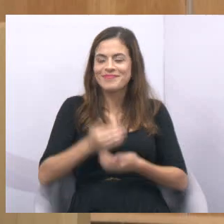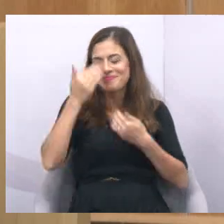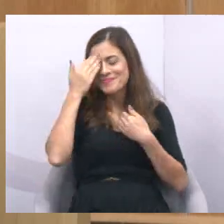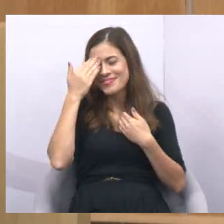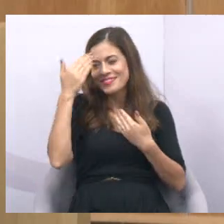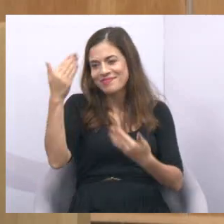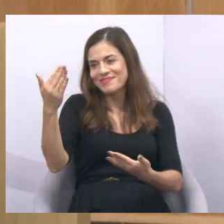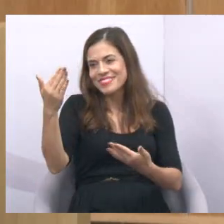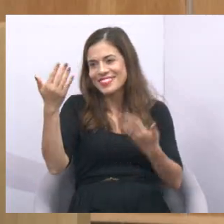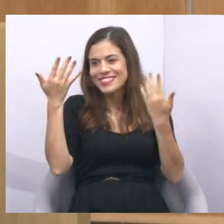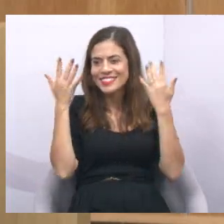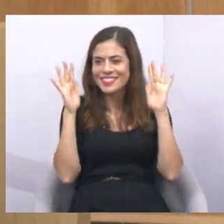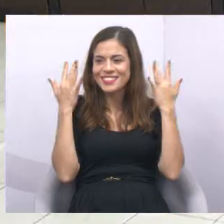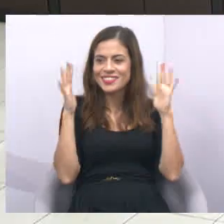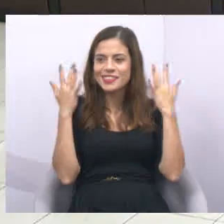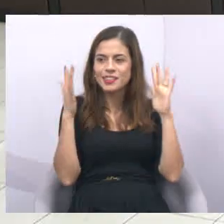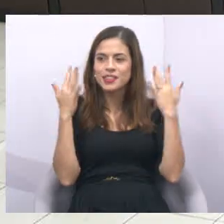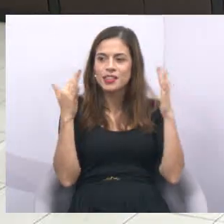obrigado.